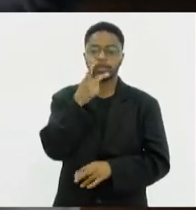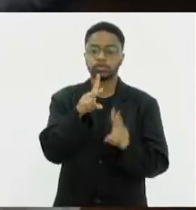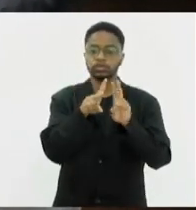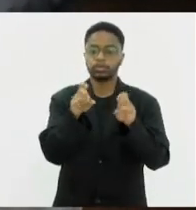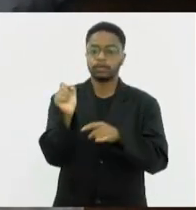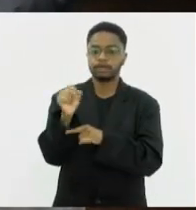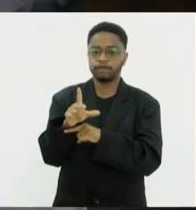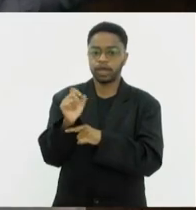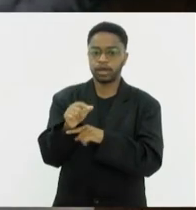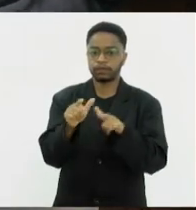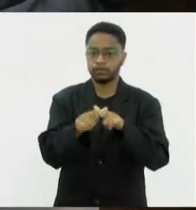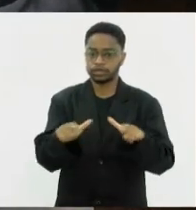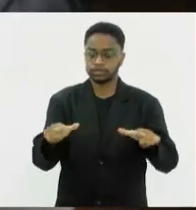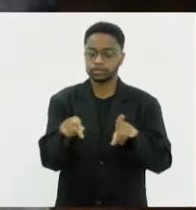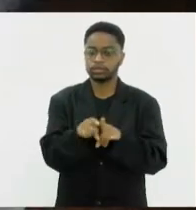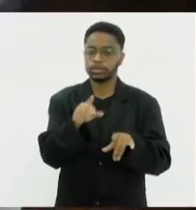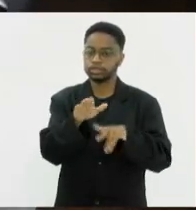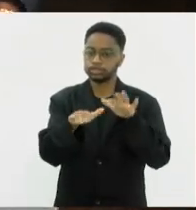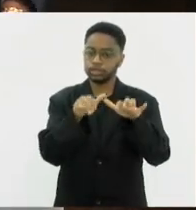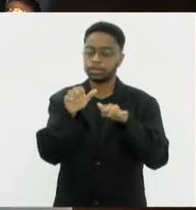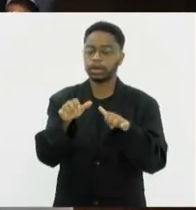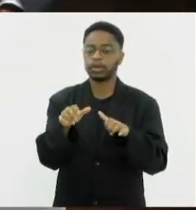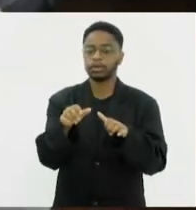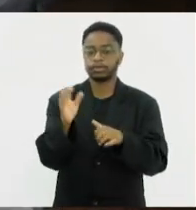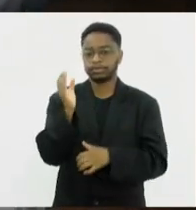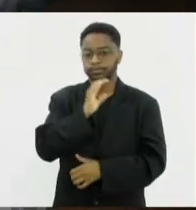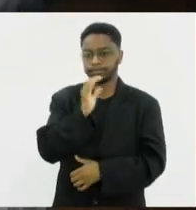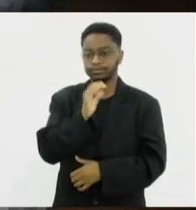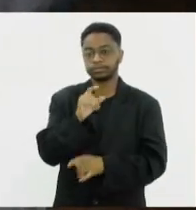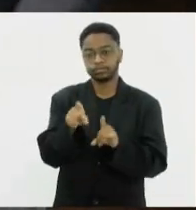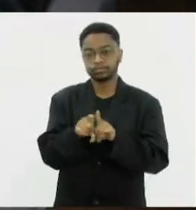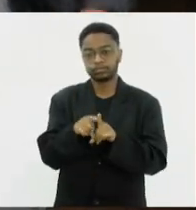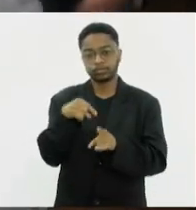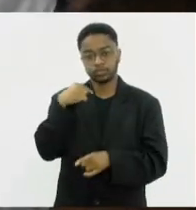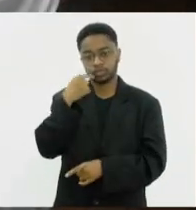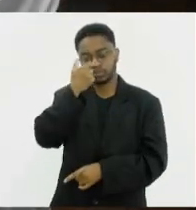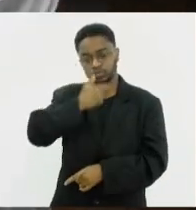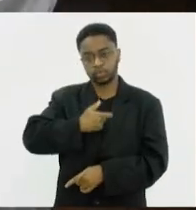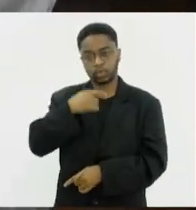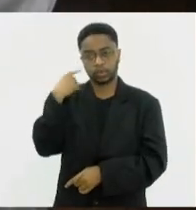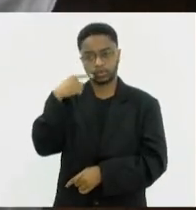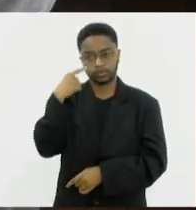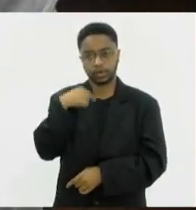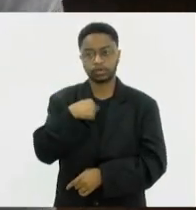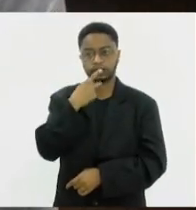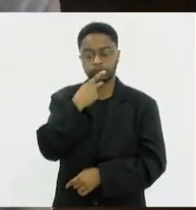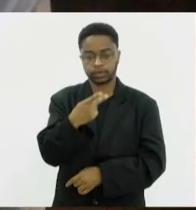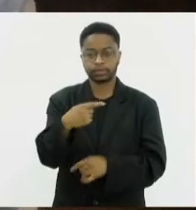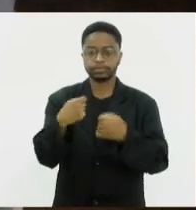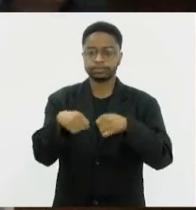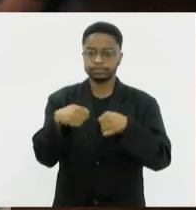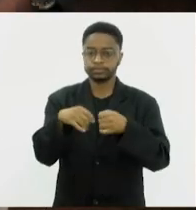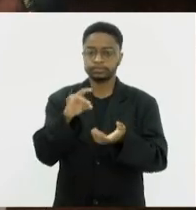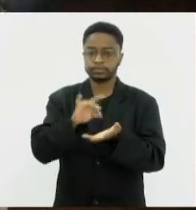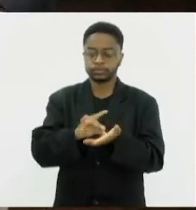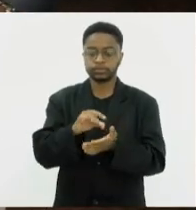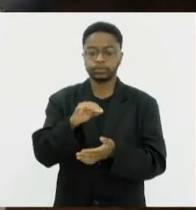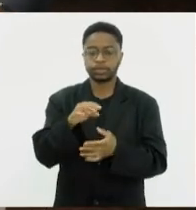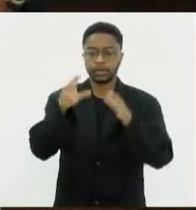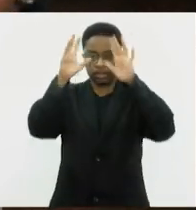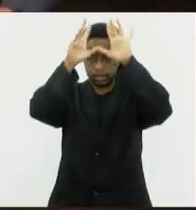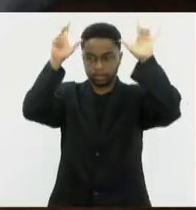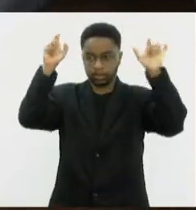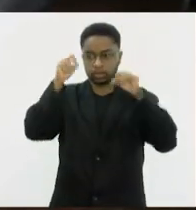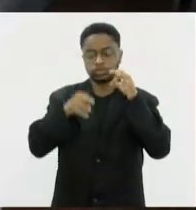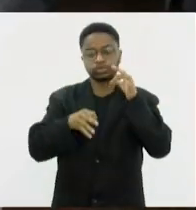um todo e fazer o chamamento mais do que merecido. Aí falo como advogado que é necessário que o TJ tenha cada vez mais